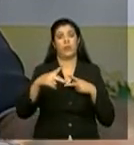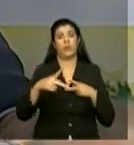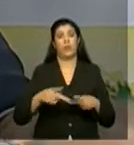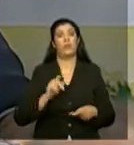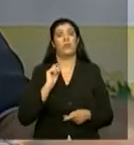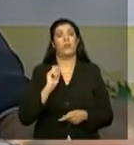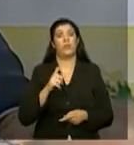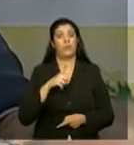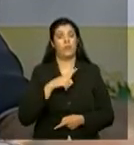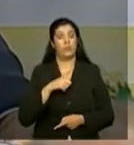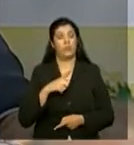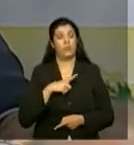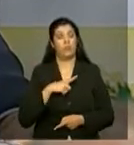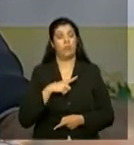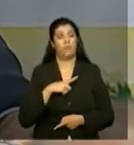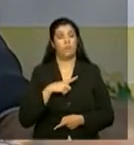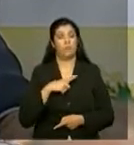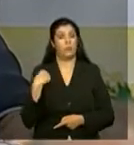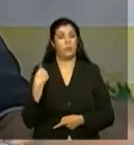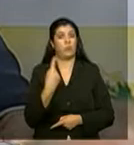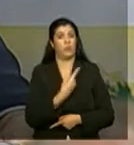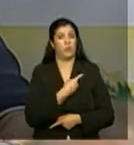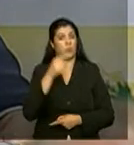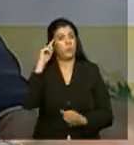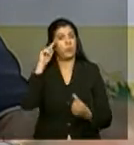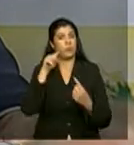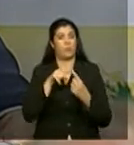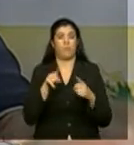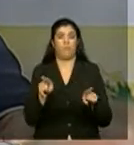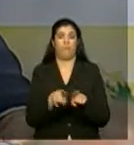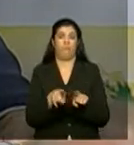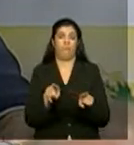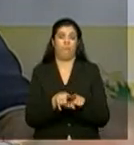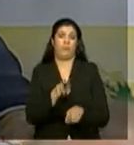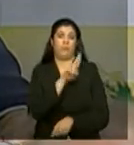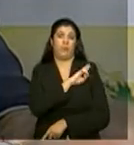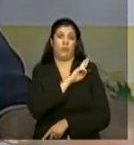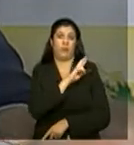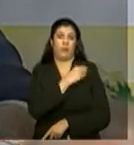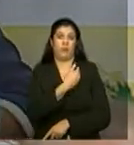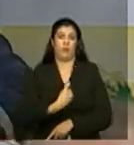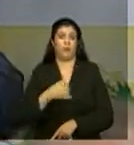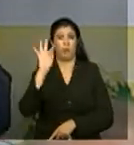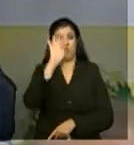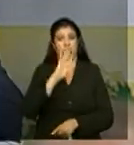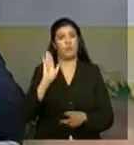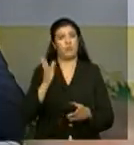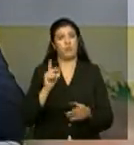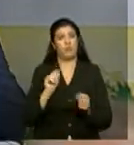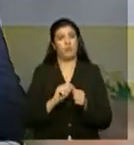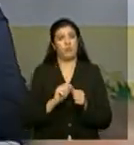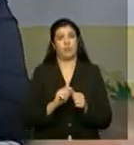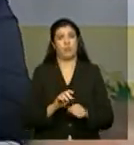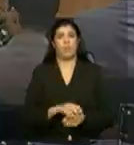aquilo que estiver ao alcance e na responsabilidade do governo federal será executado